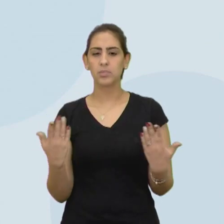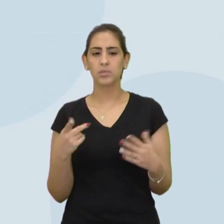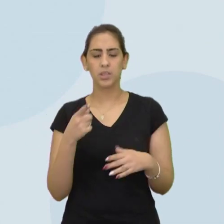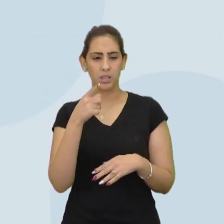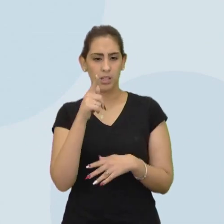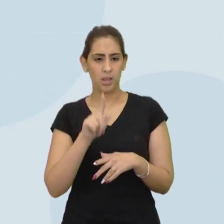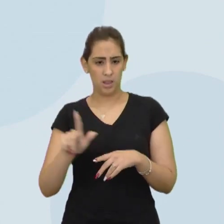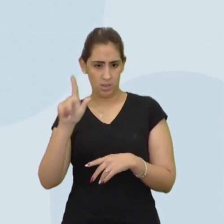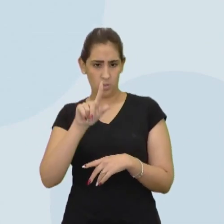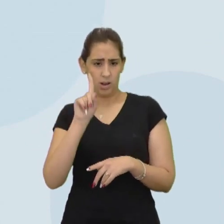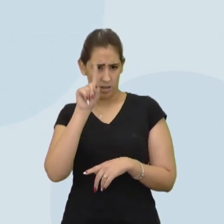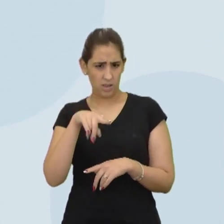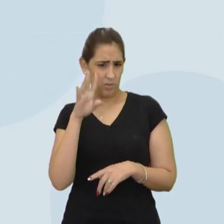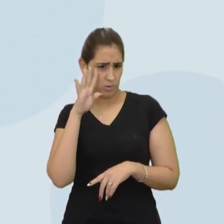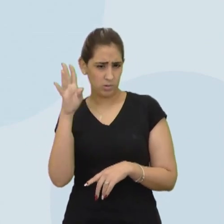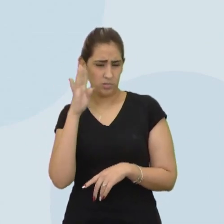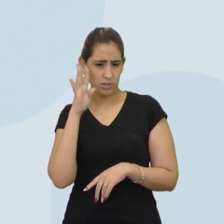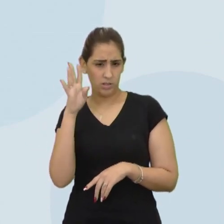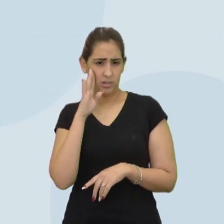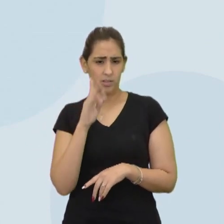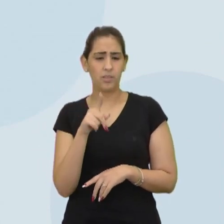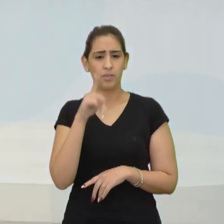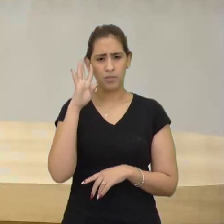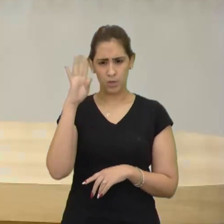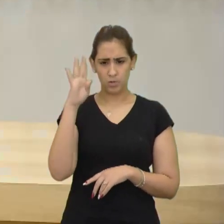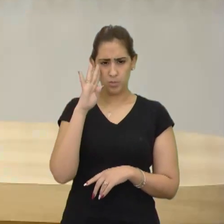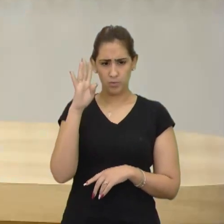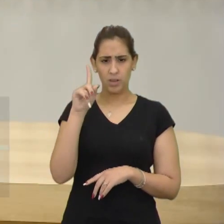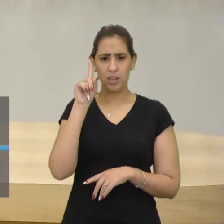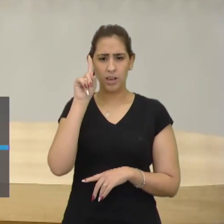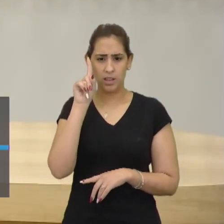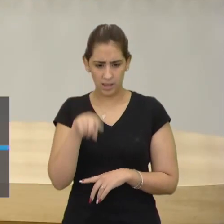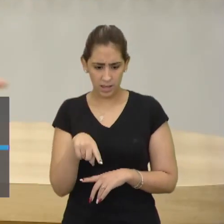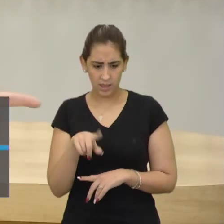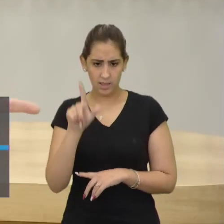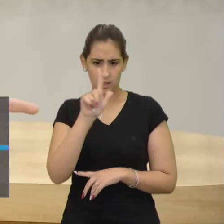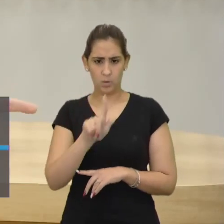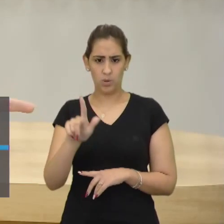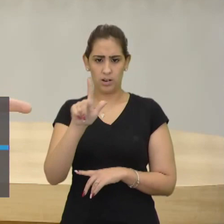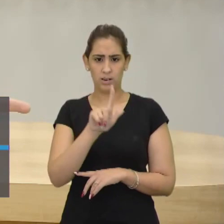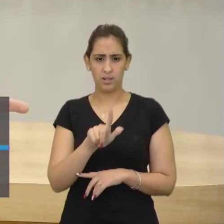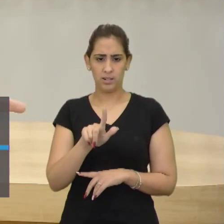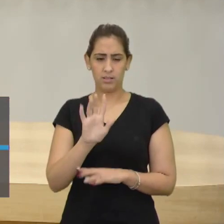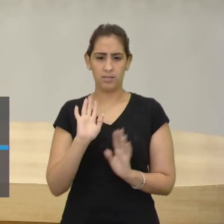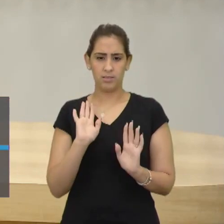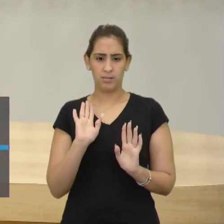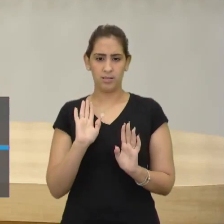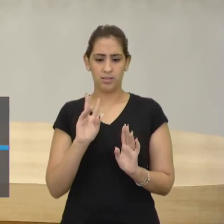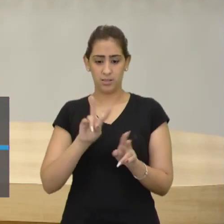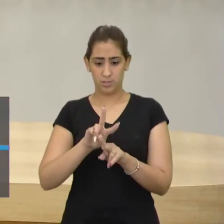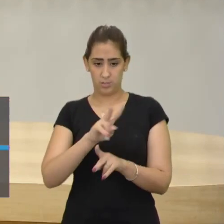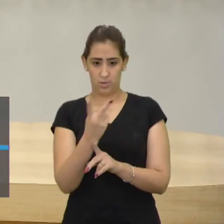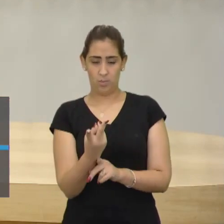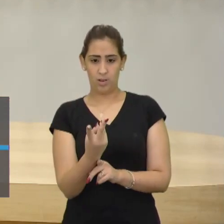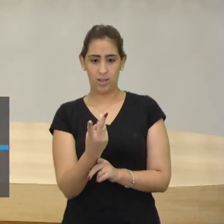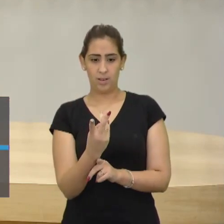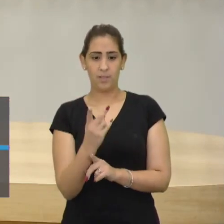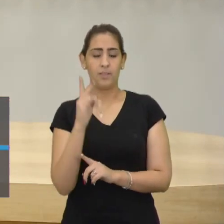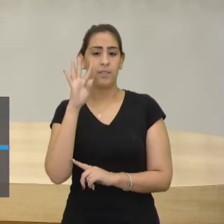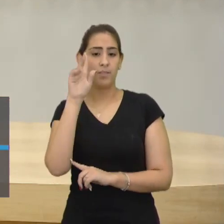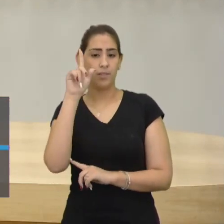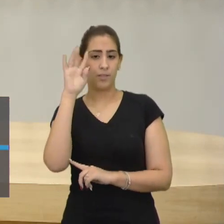literatura é filosofia? Bom, e filosofia? Será que é literatura? Então, a partir dessas